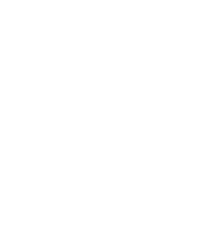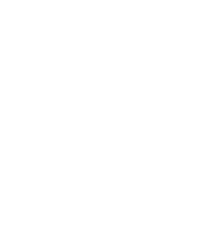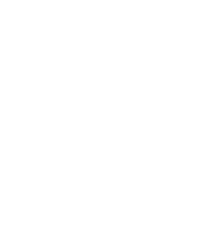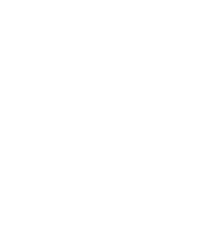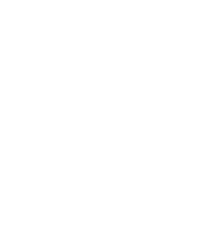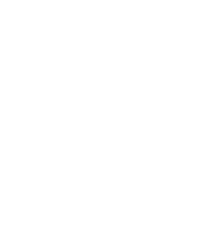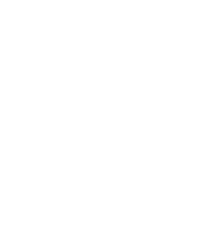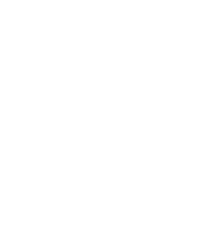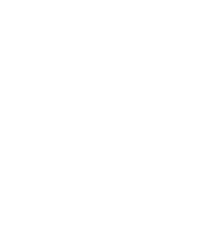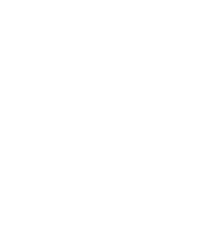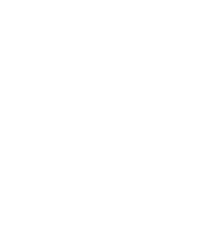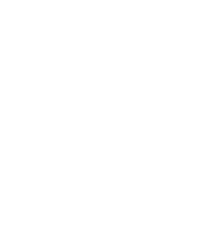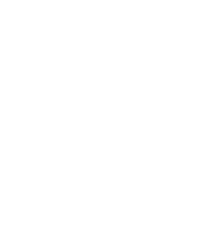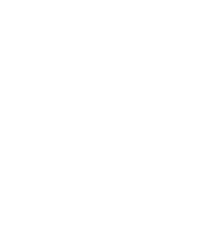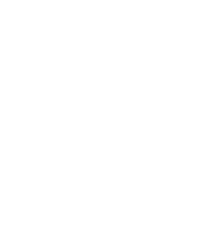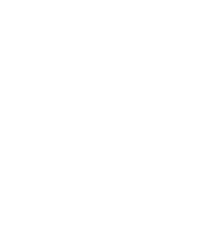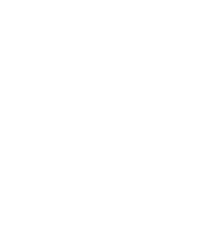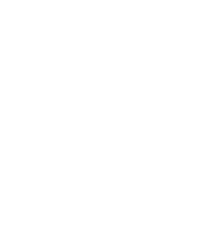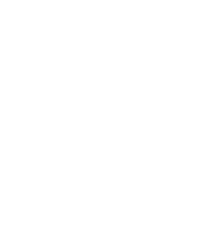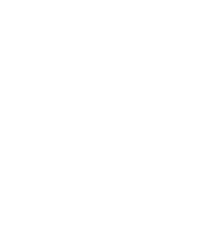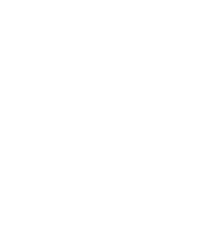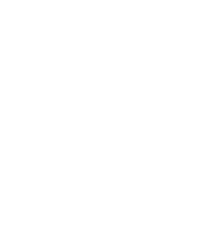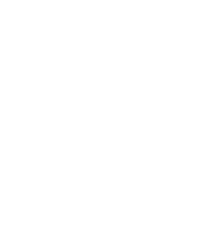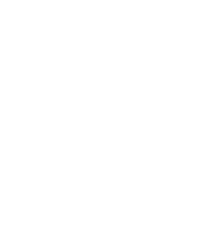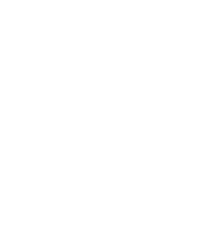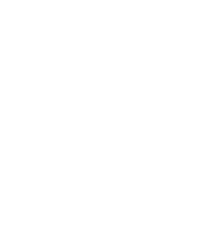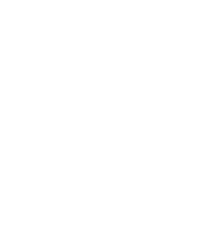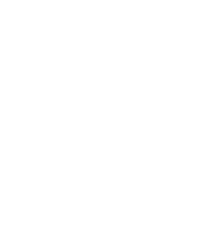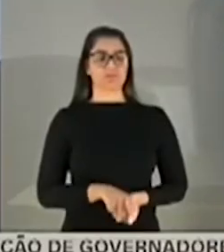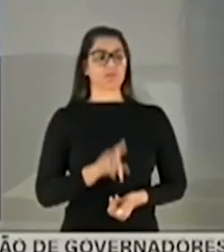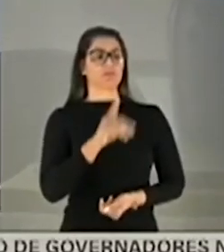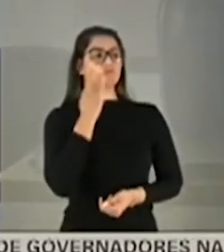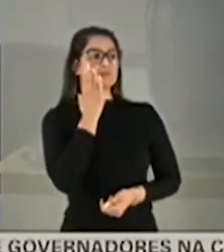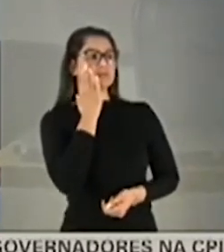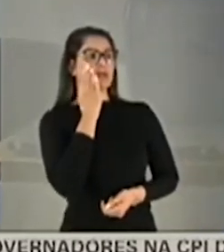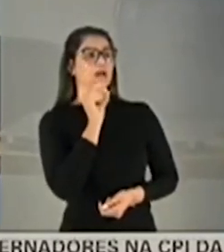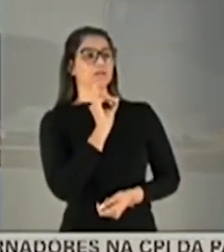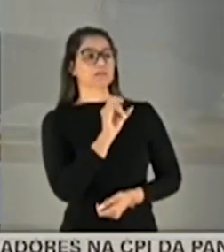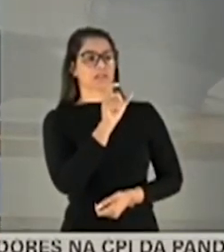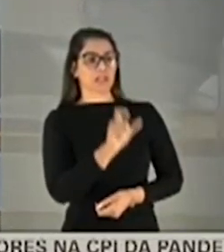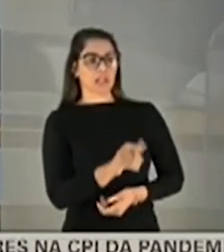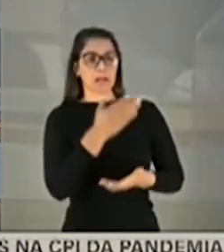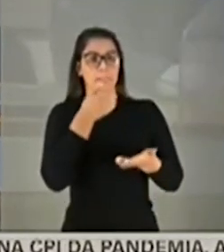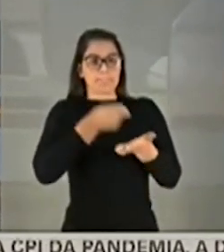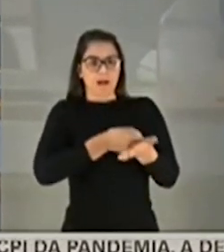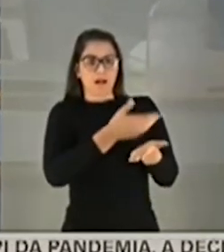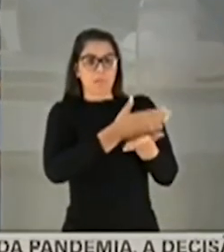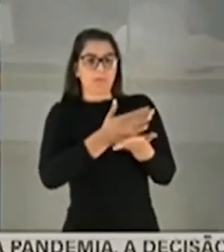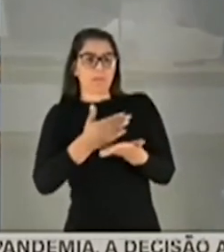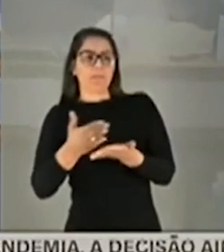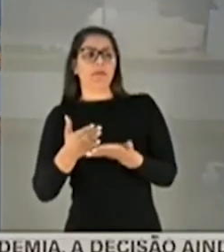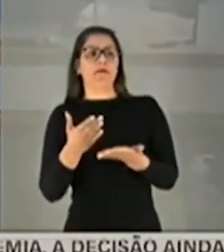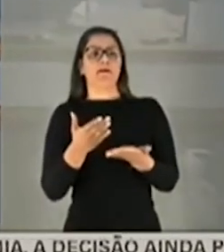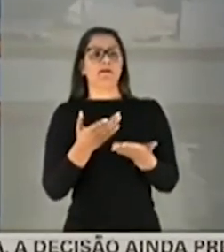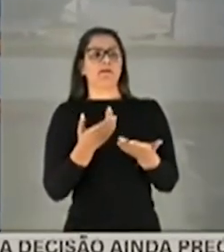Não existe esse gabinete é uma ficção. Vossa Excelência sabe, ouviu falar, se ele financia de alguma maneira o funcionamento